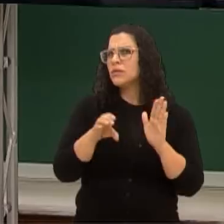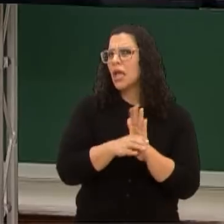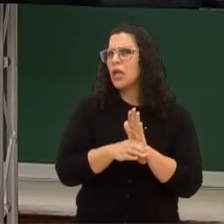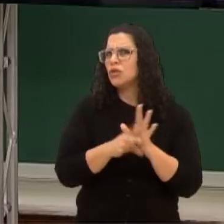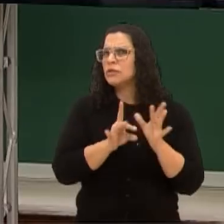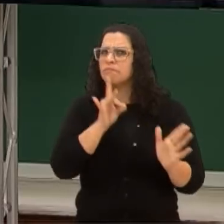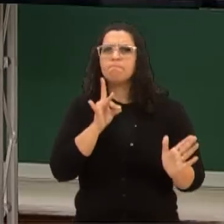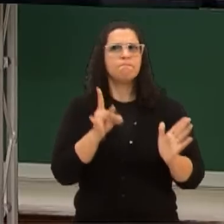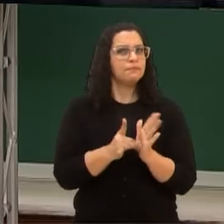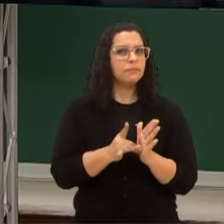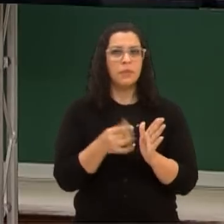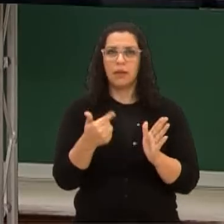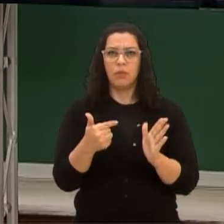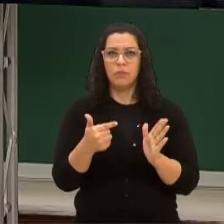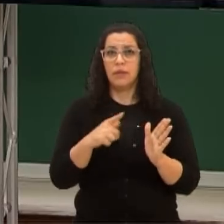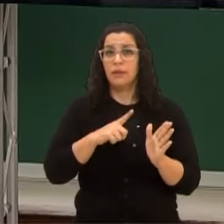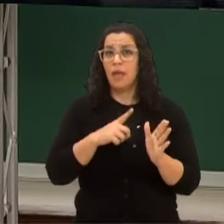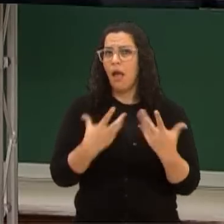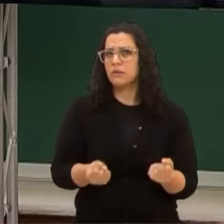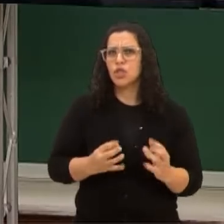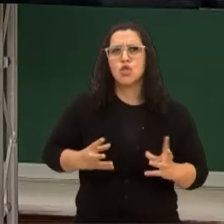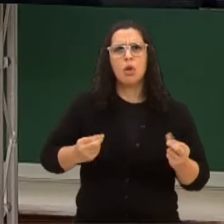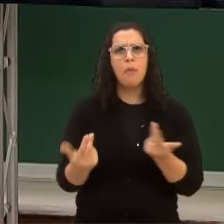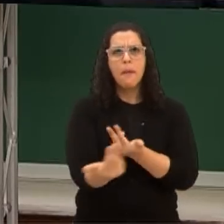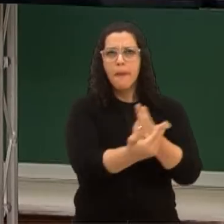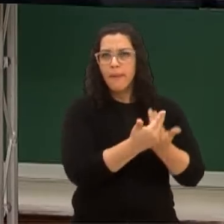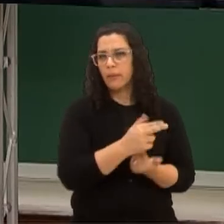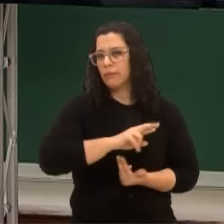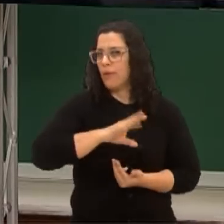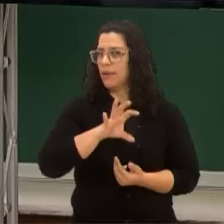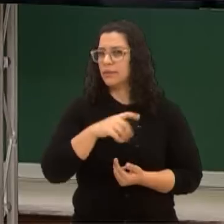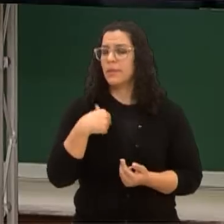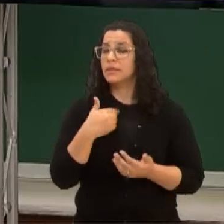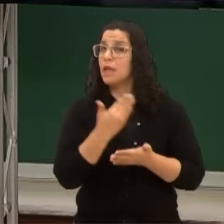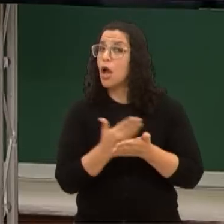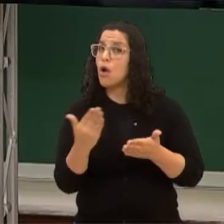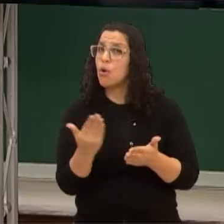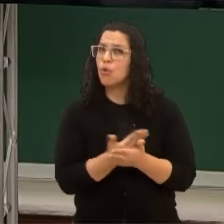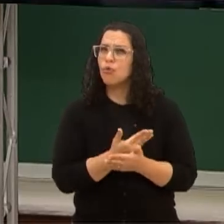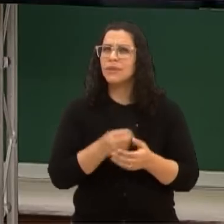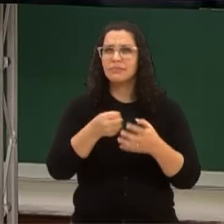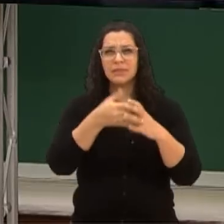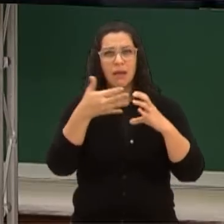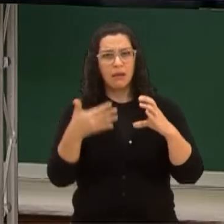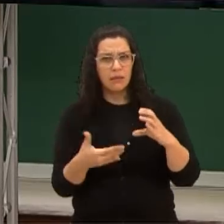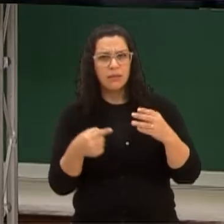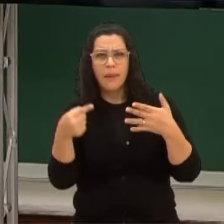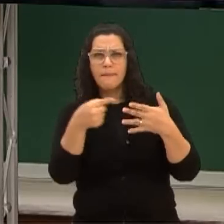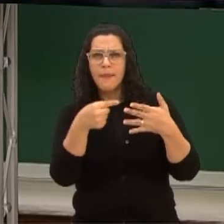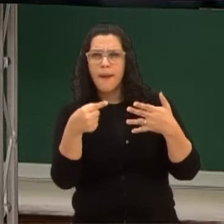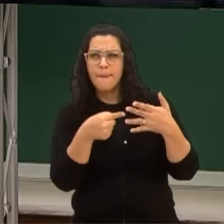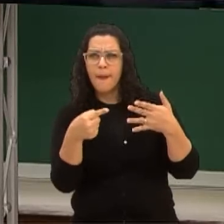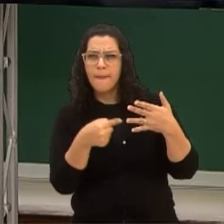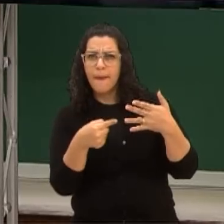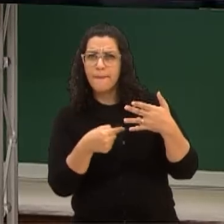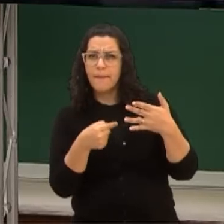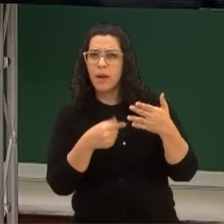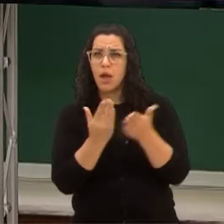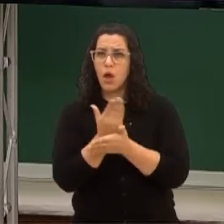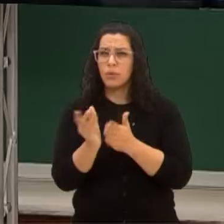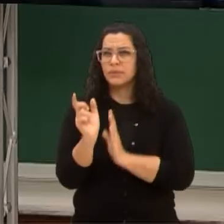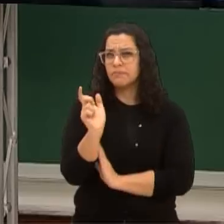conceito definido, aceito por todos, mas algumas expressões, alguns conceitos,